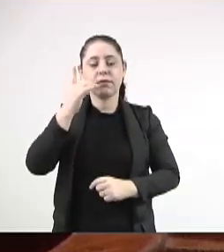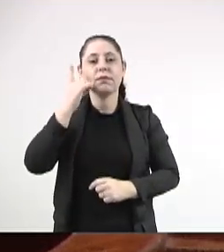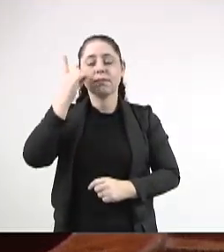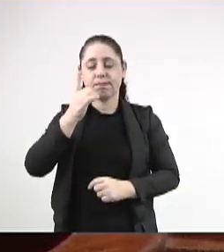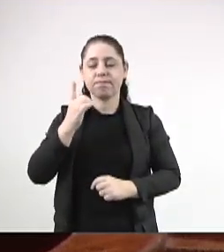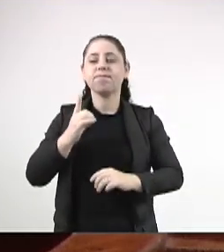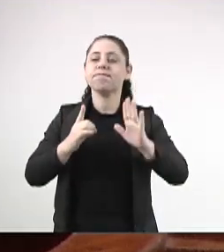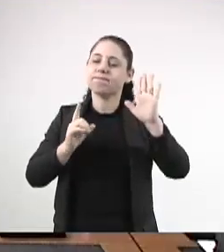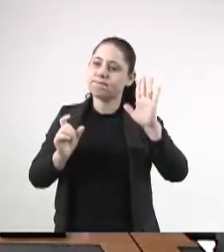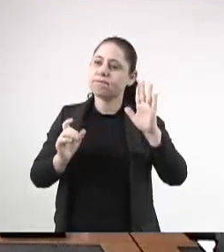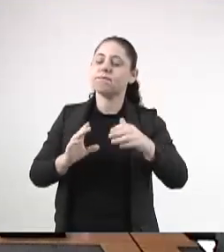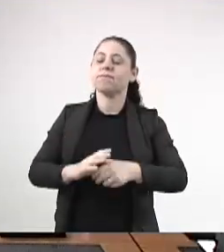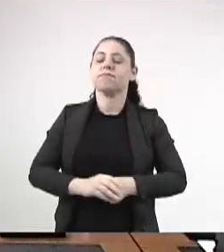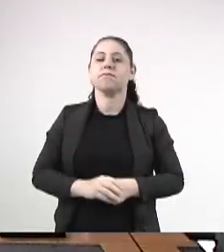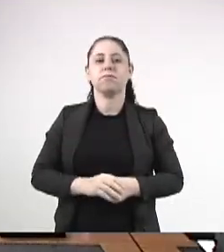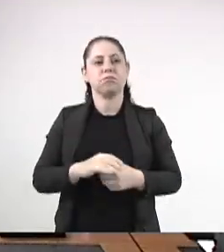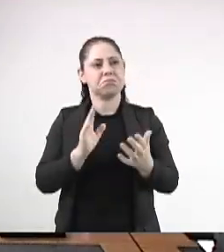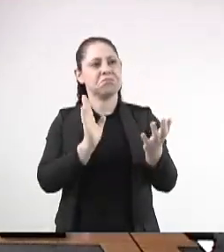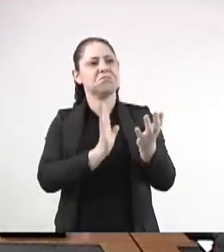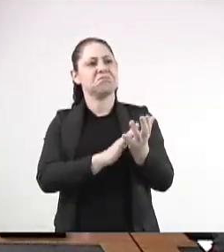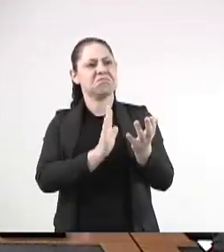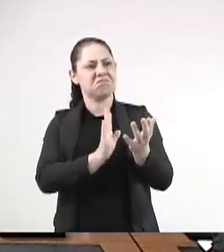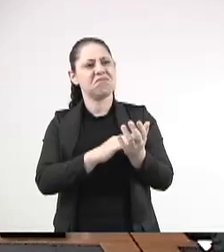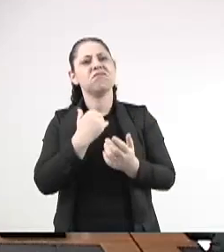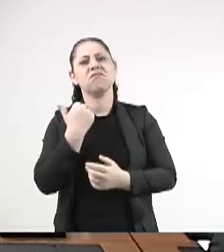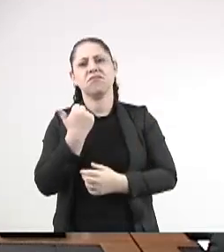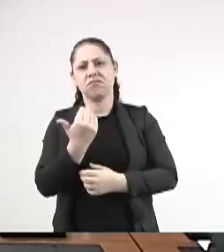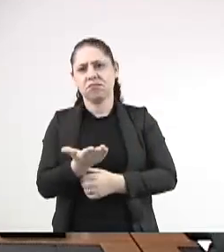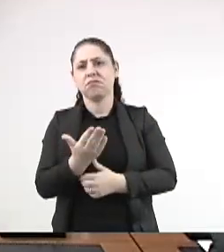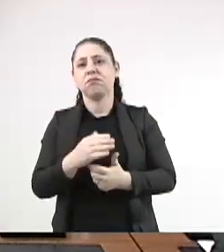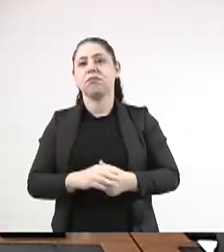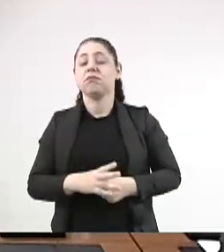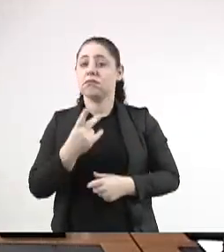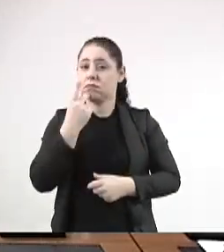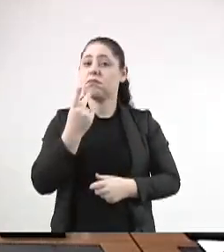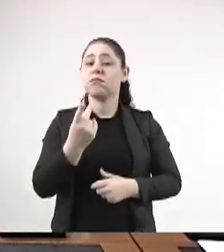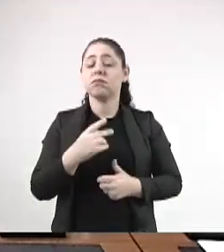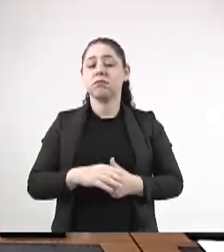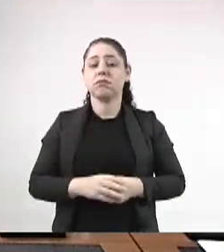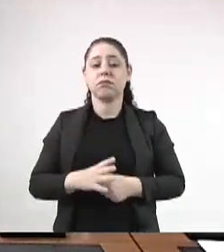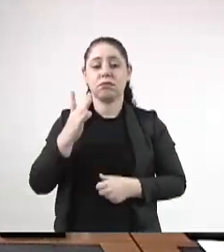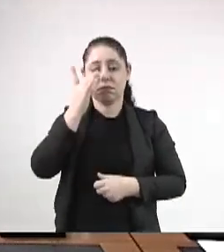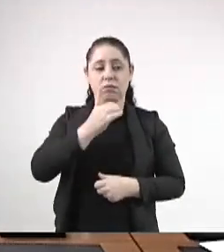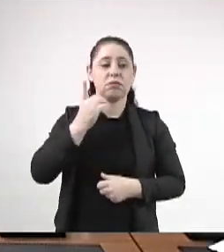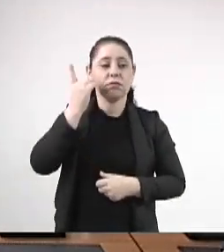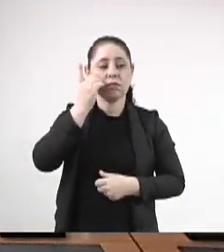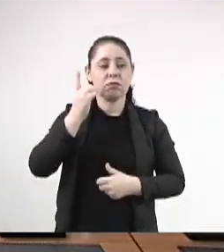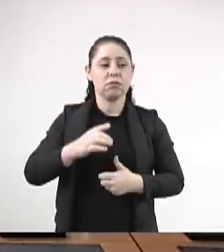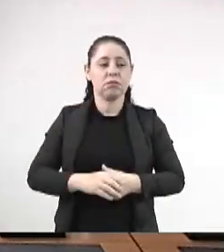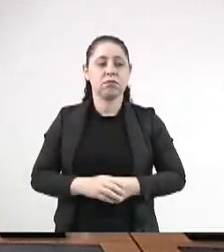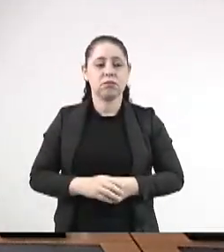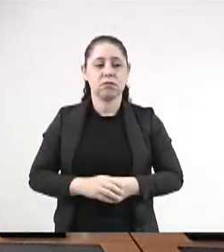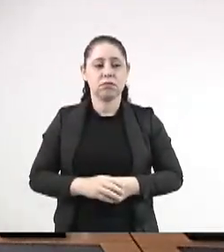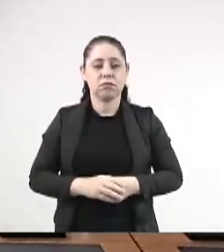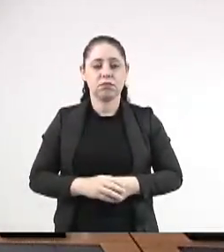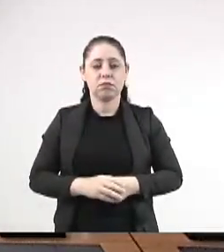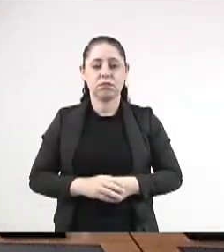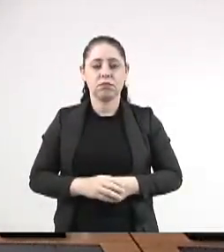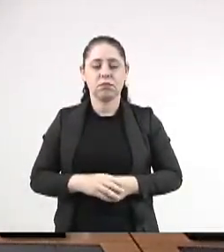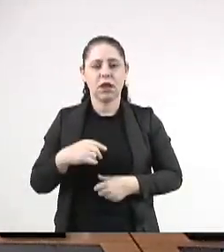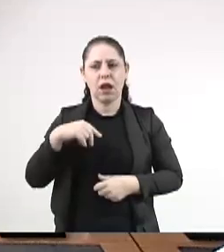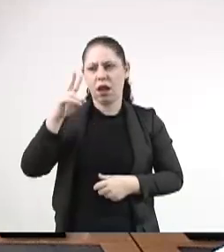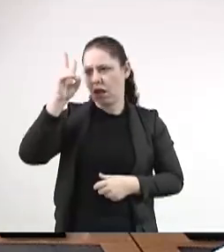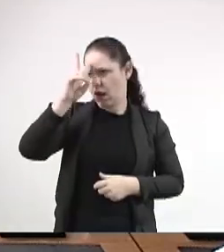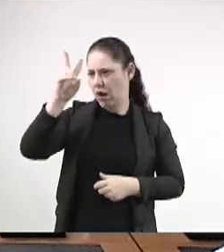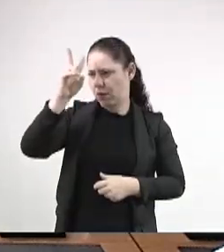Pois não? Quero parabenizar Vossa Excelência pelo pronunciamento, deputada. E lembro